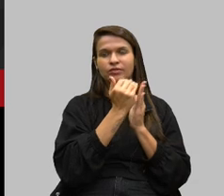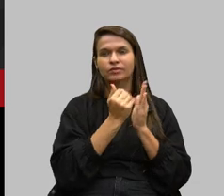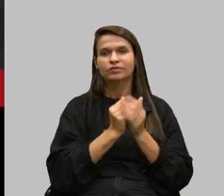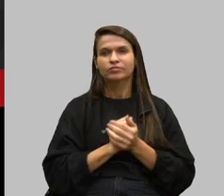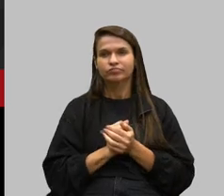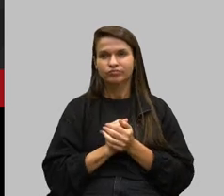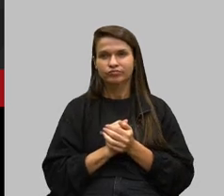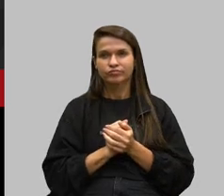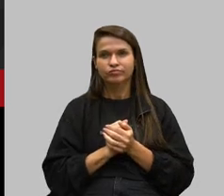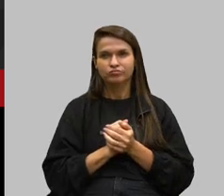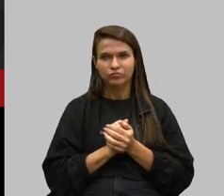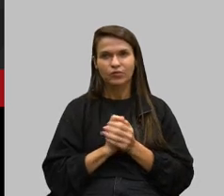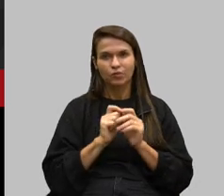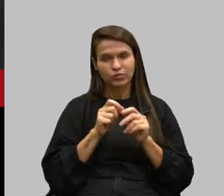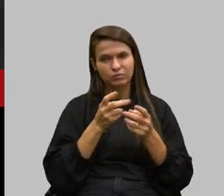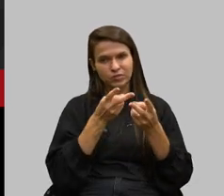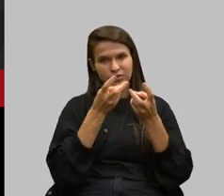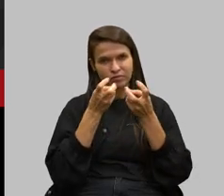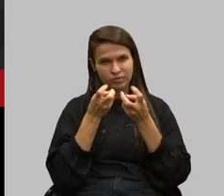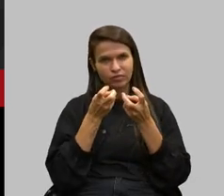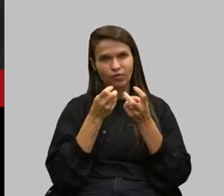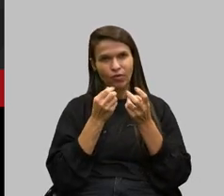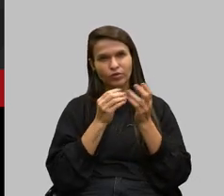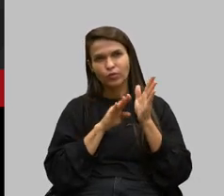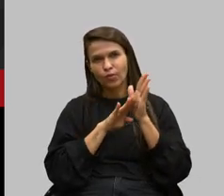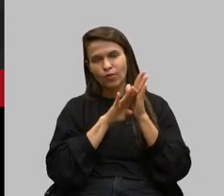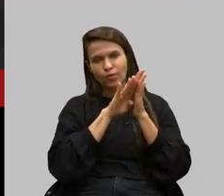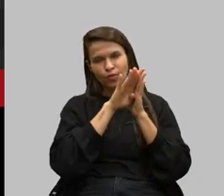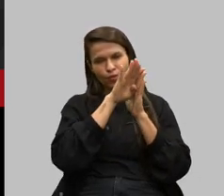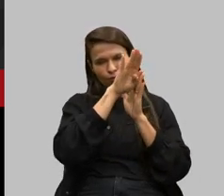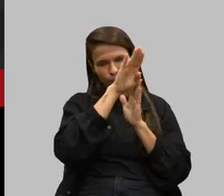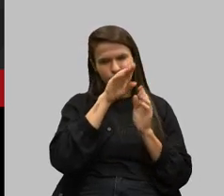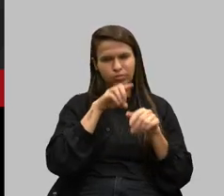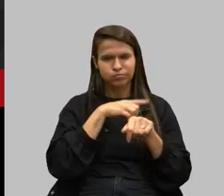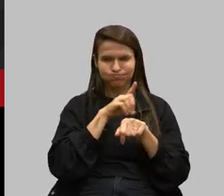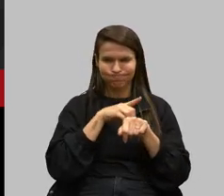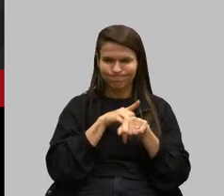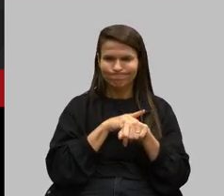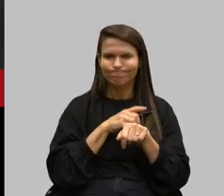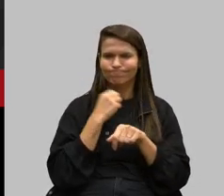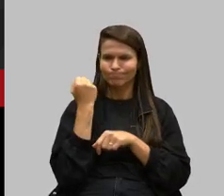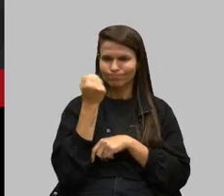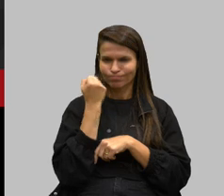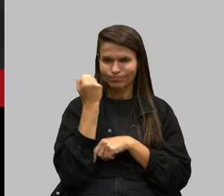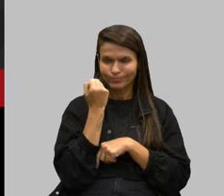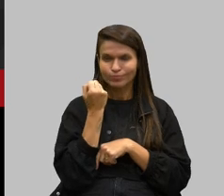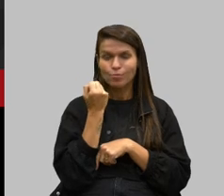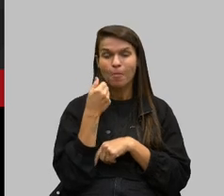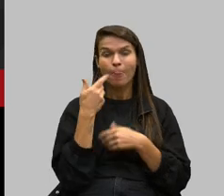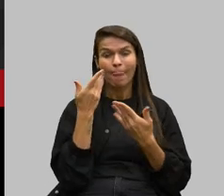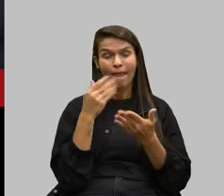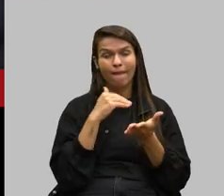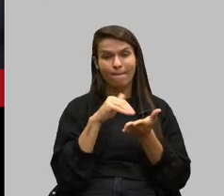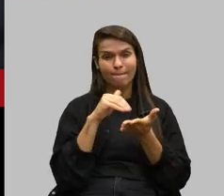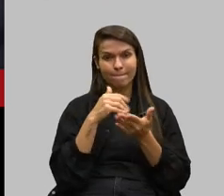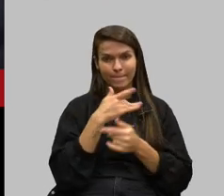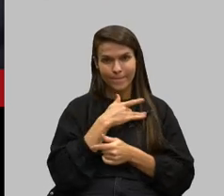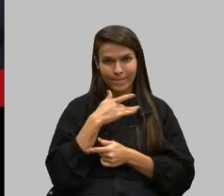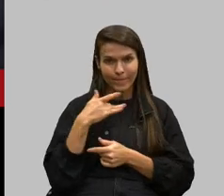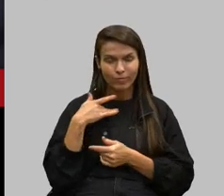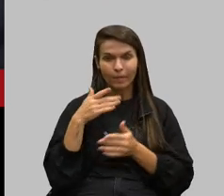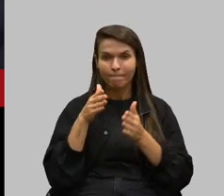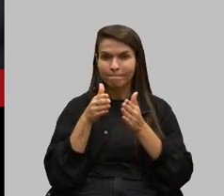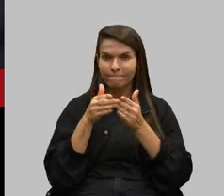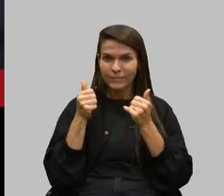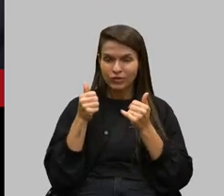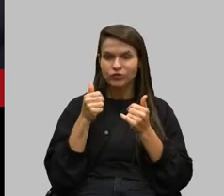sensível que foram os aumentos de cas bem muito agressivo E aí a secretaria de saúde solicitou